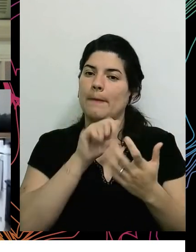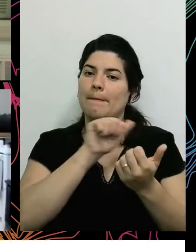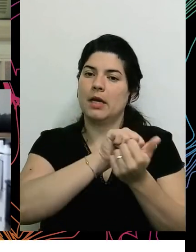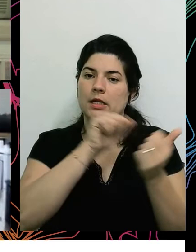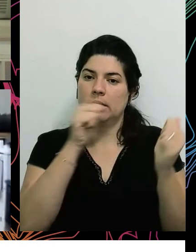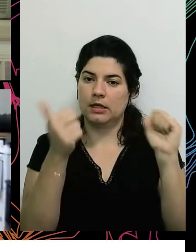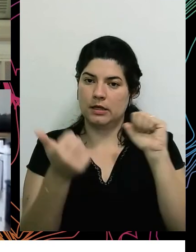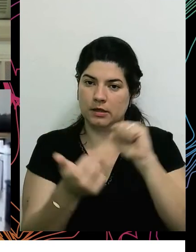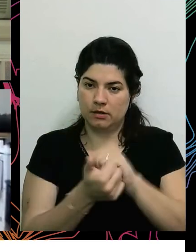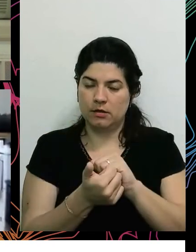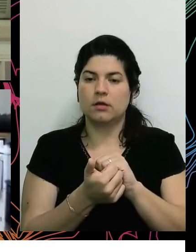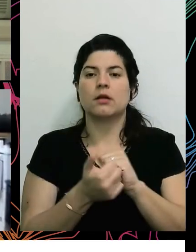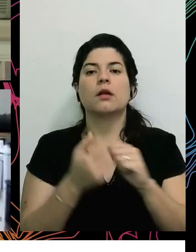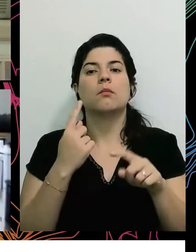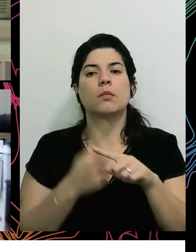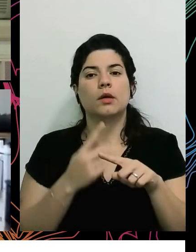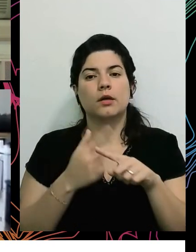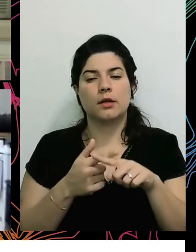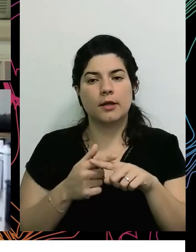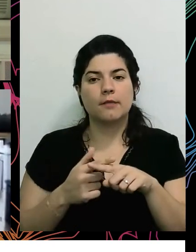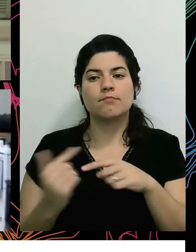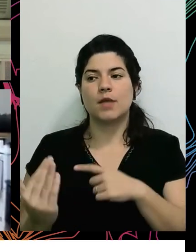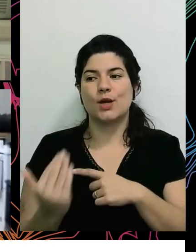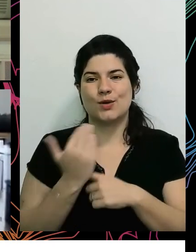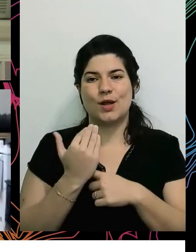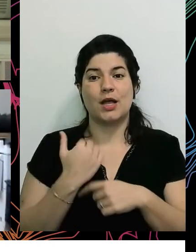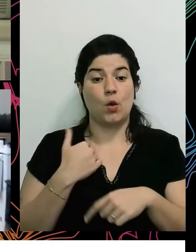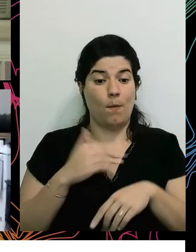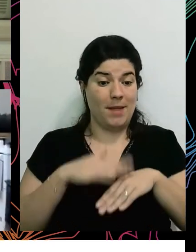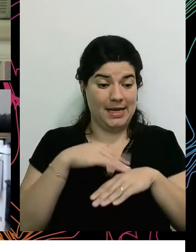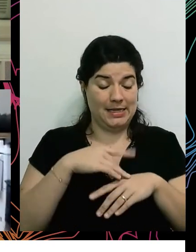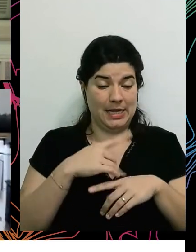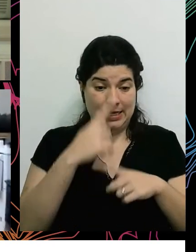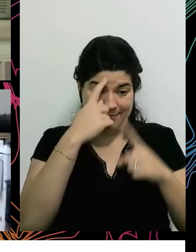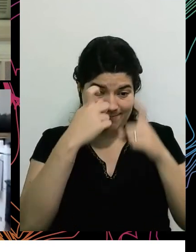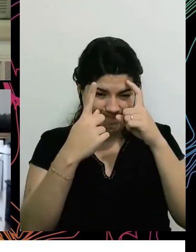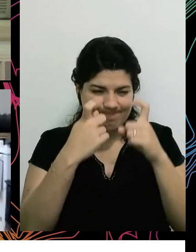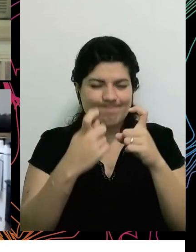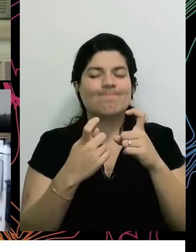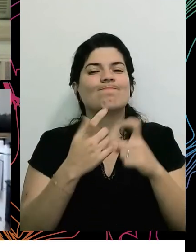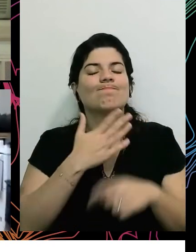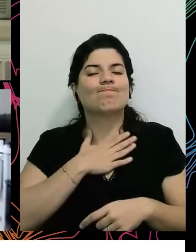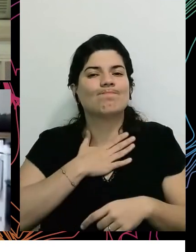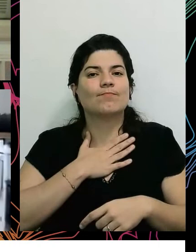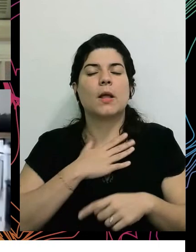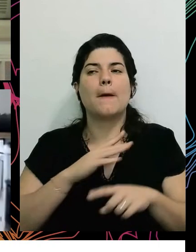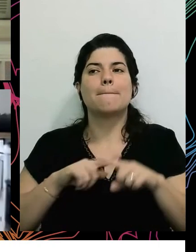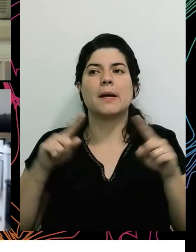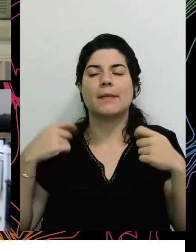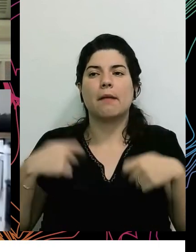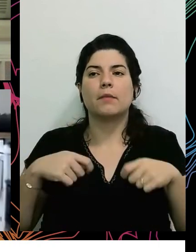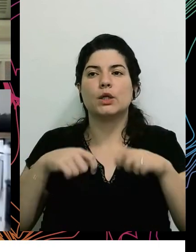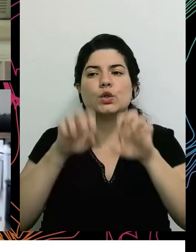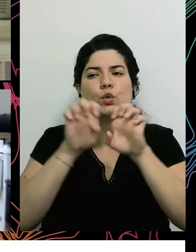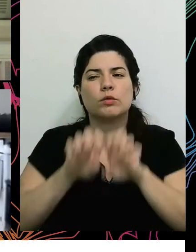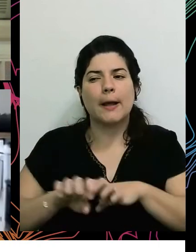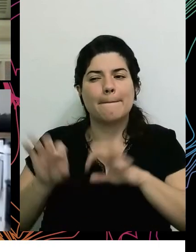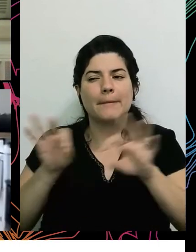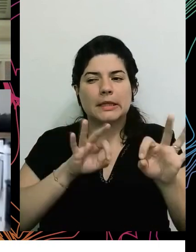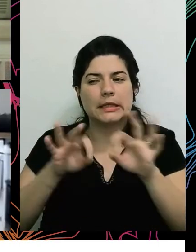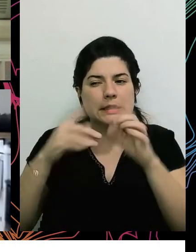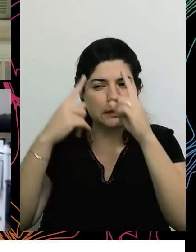nórdicos, porque nos complementamos, era mais criativa, mas precisava estruturar melhor a execução da mais ideias. Então,